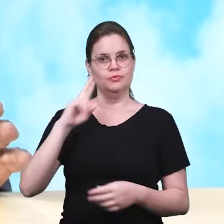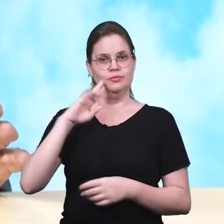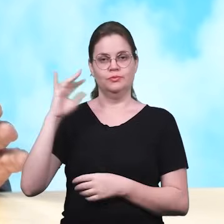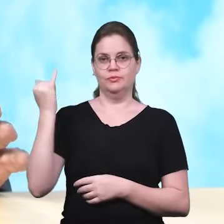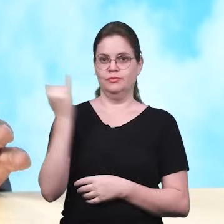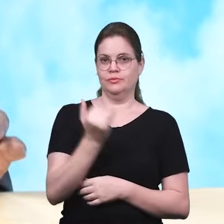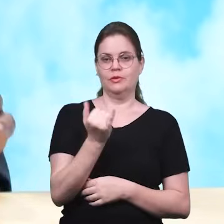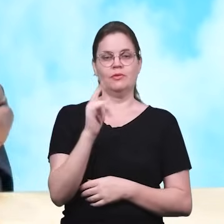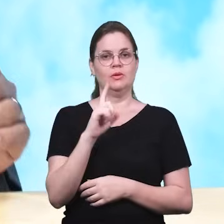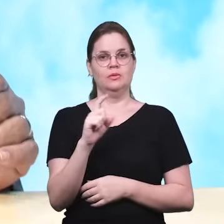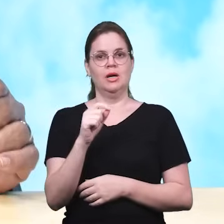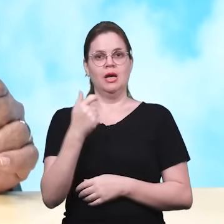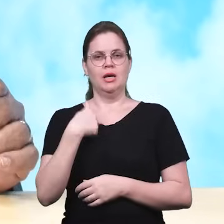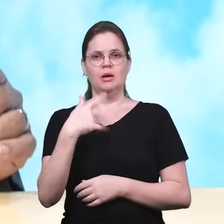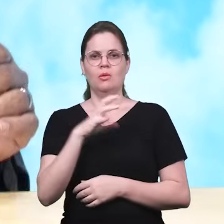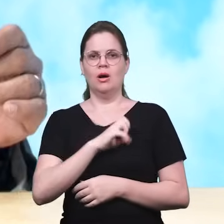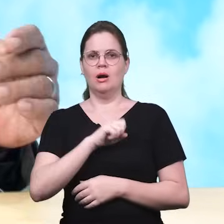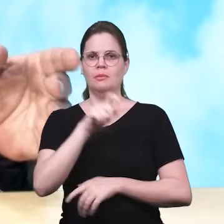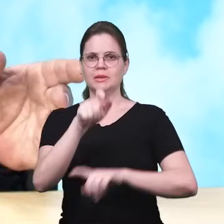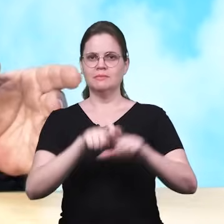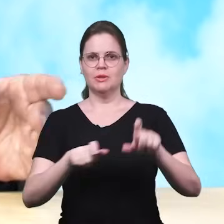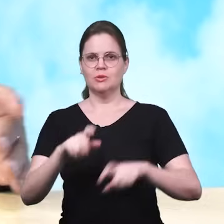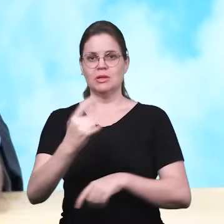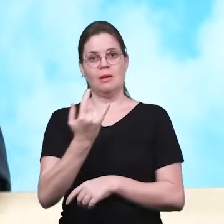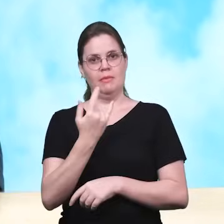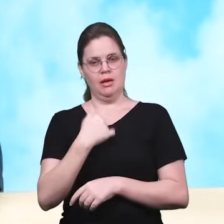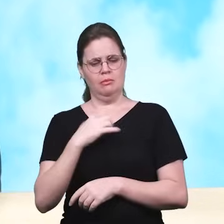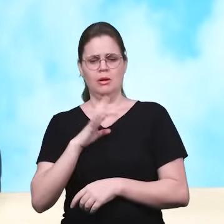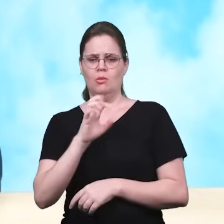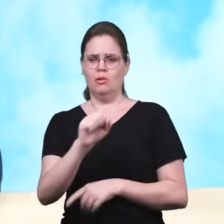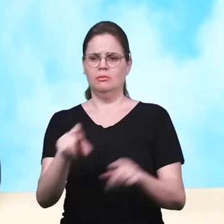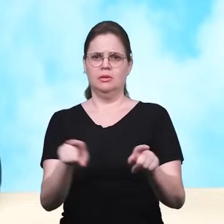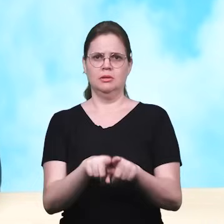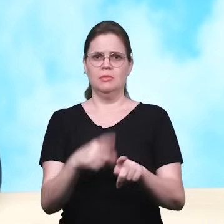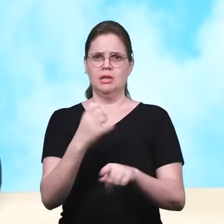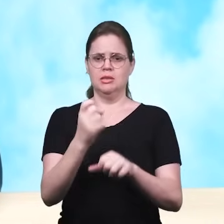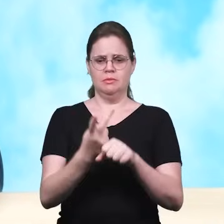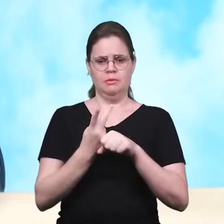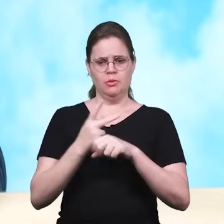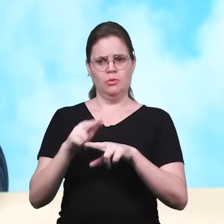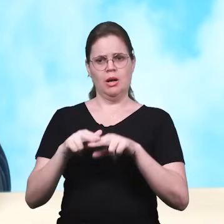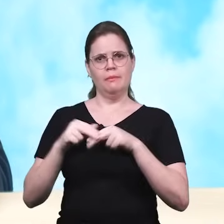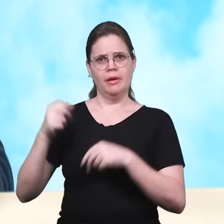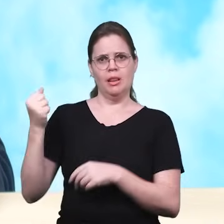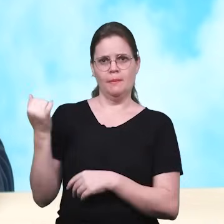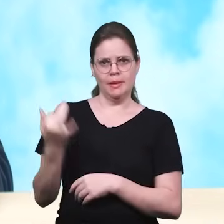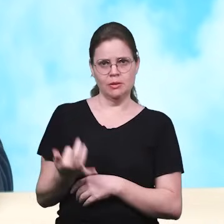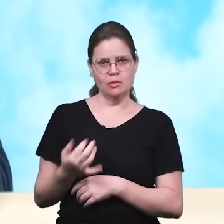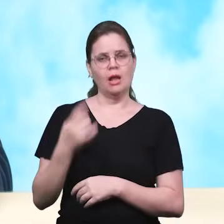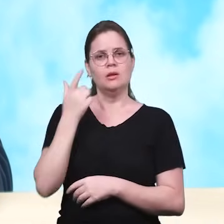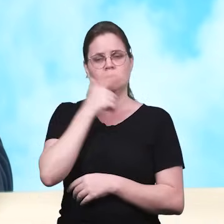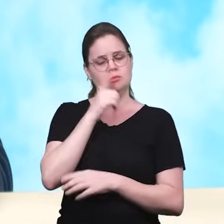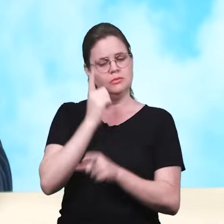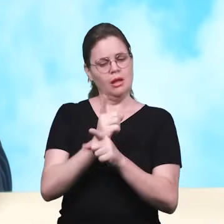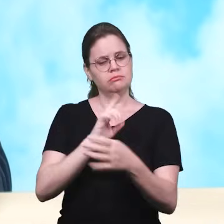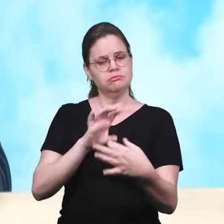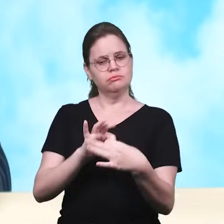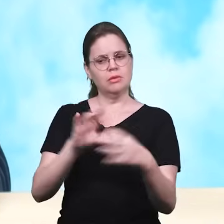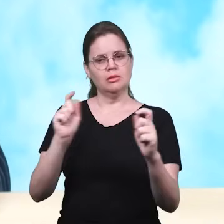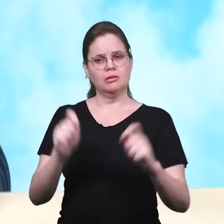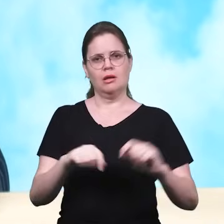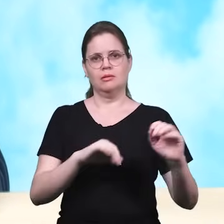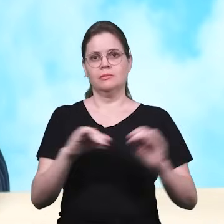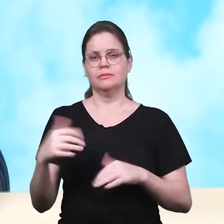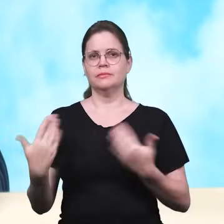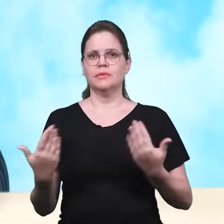amam. Aquele que me buscar de madrugada vai me achar. Ordenação de Deus. Todo